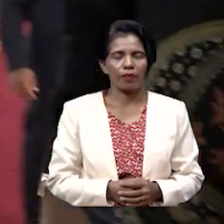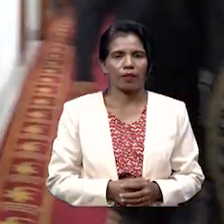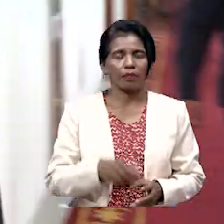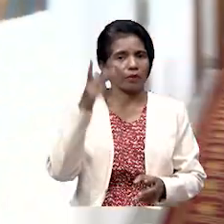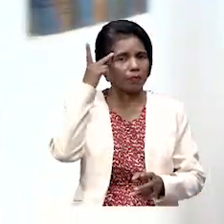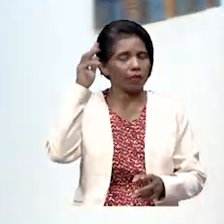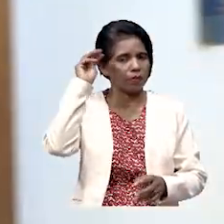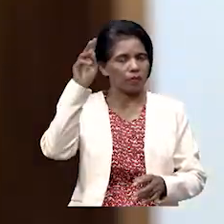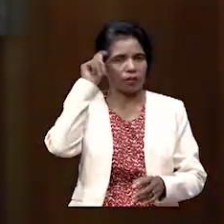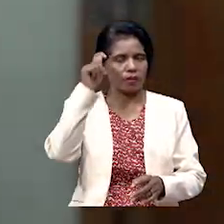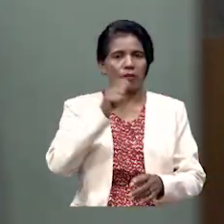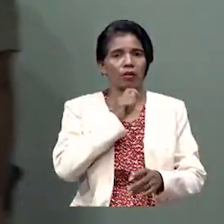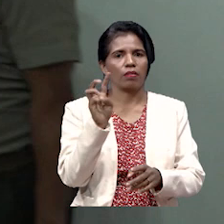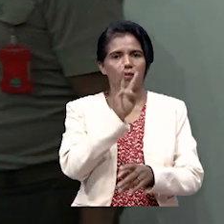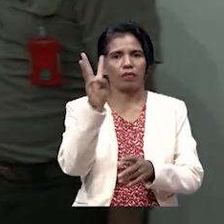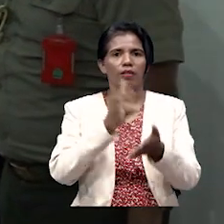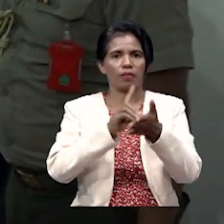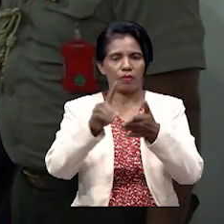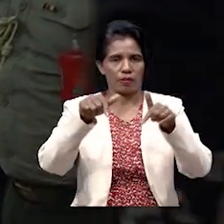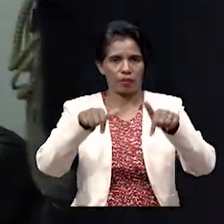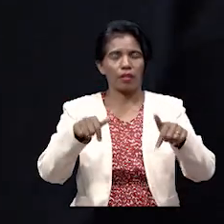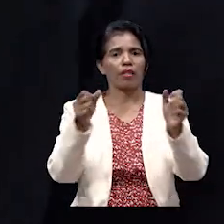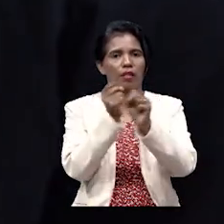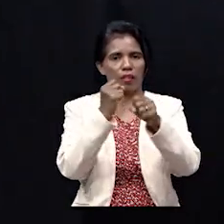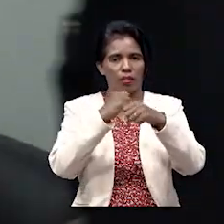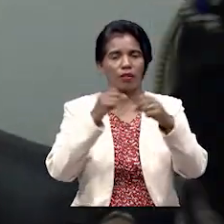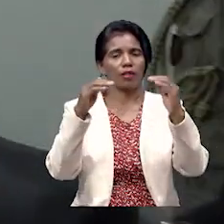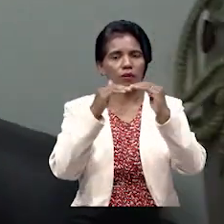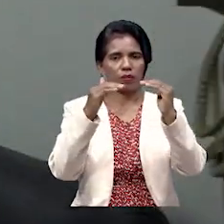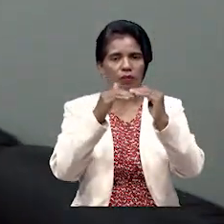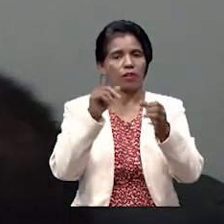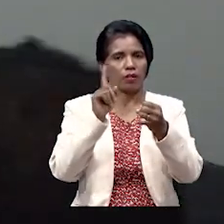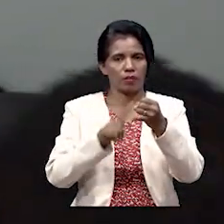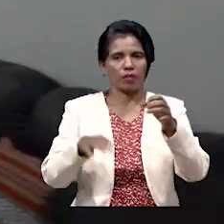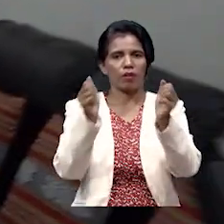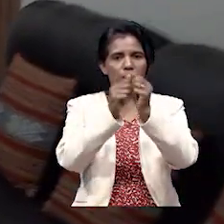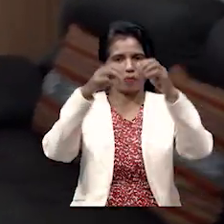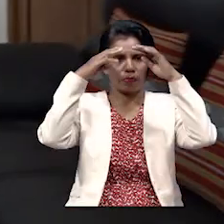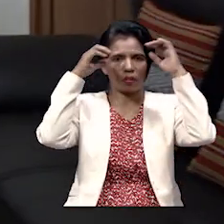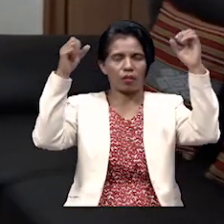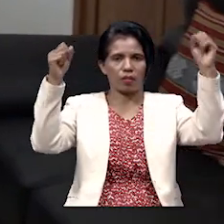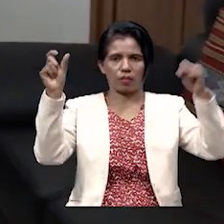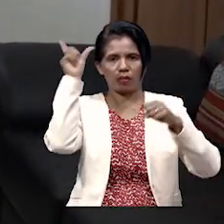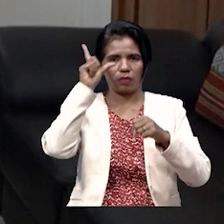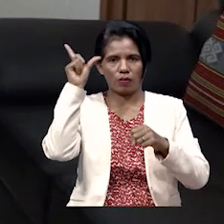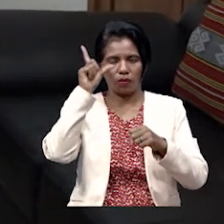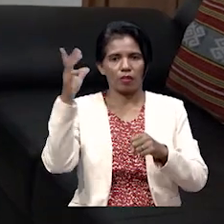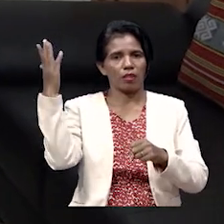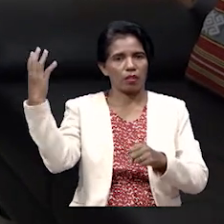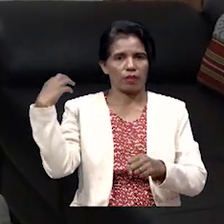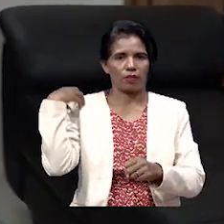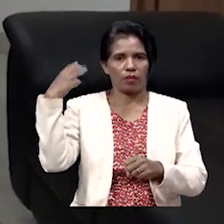Primeiro-ministro Tar Matanrua, quarta semana, né, ao encontro ICUS com o presidente da República Francisco Guterres Luolo e o